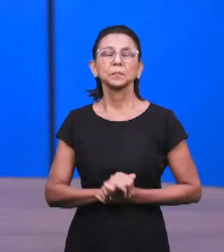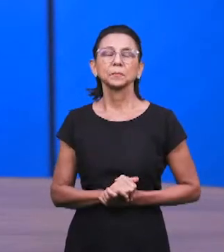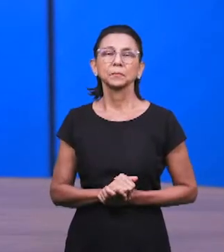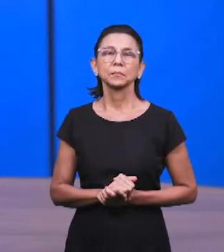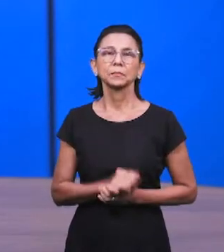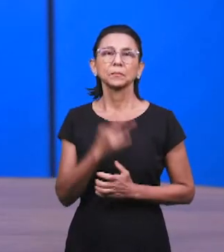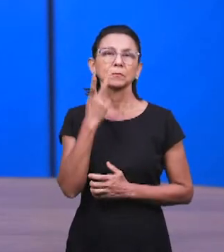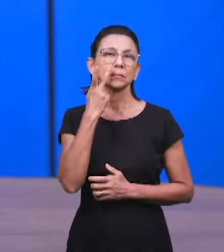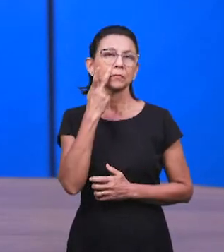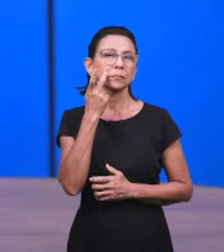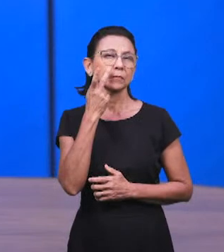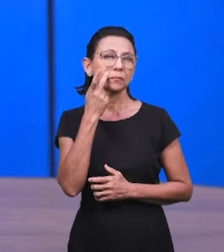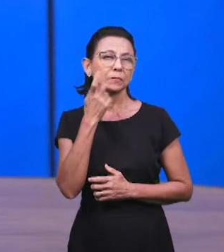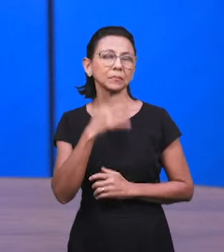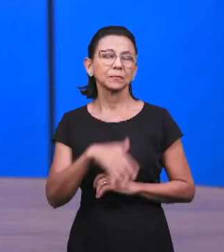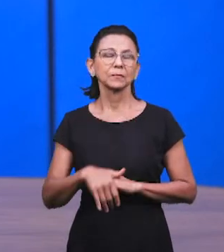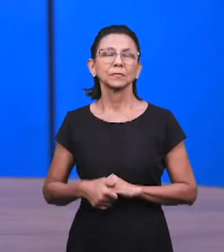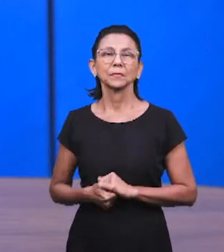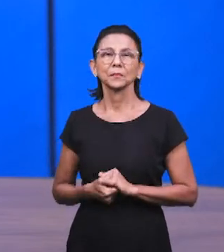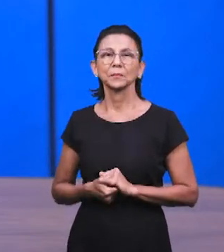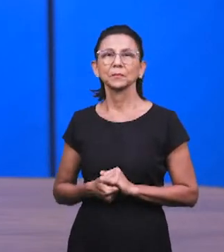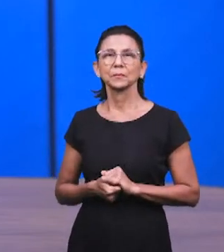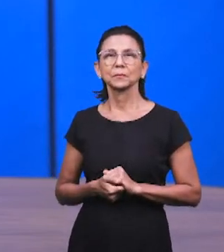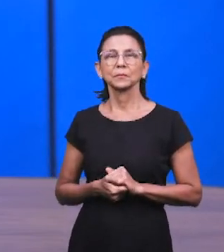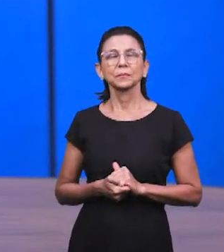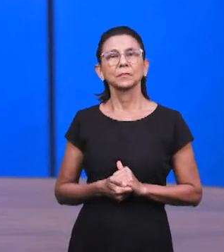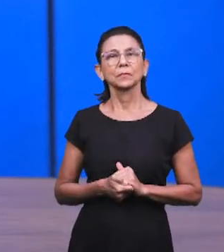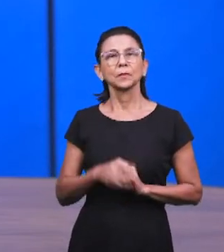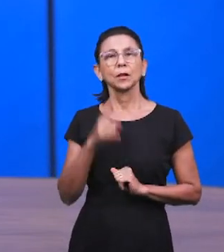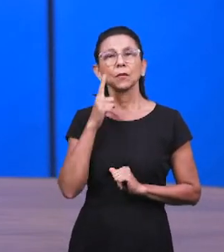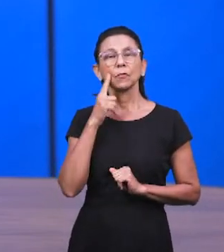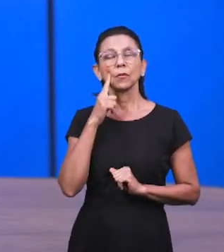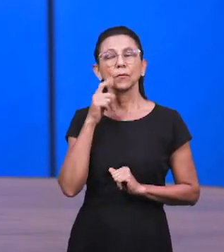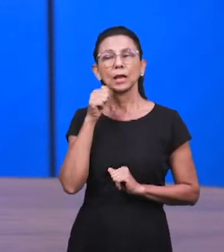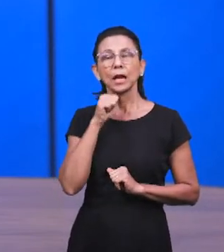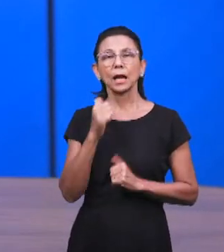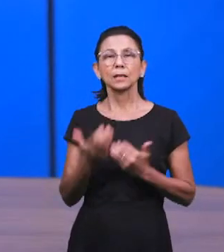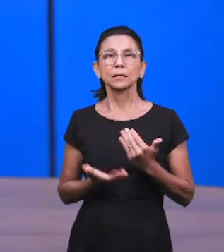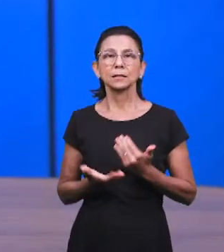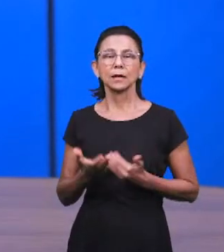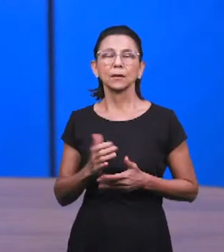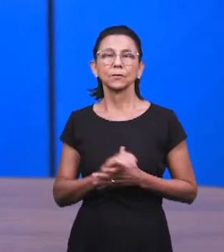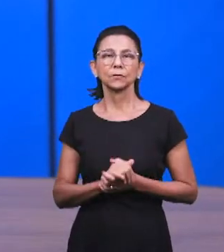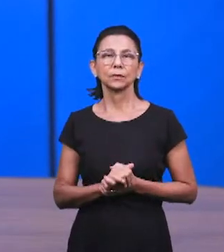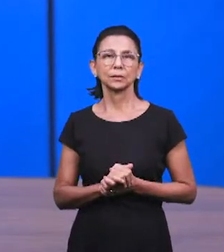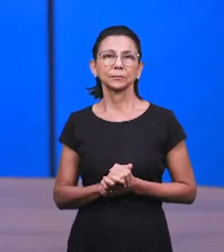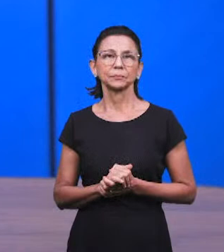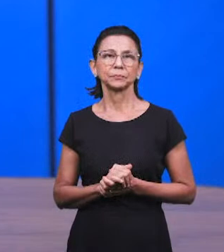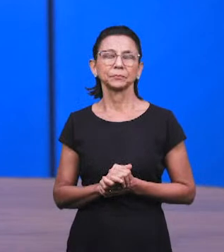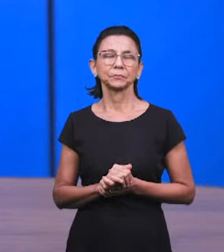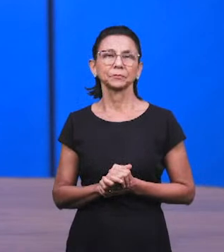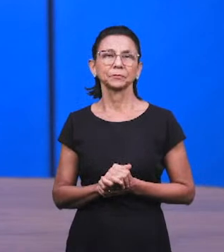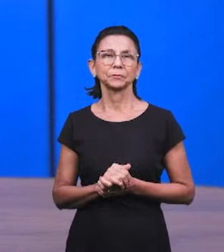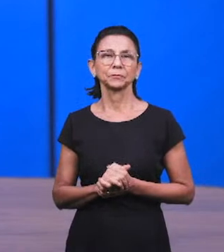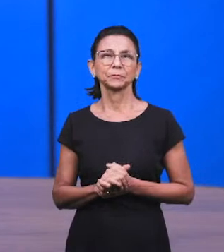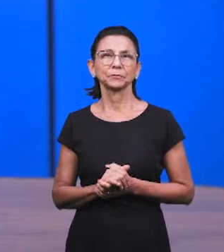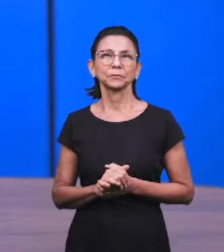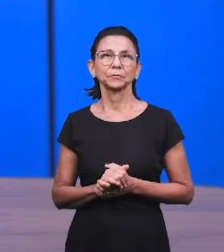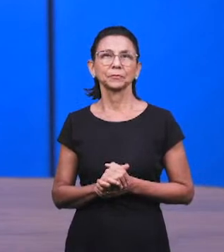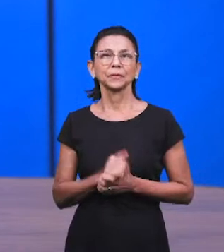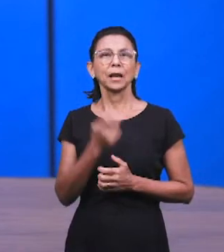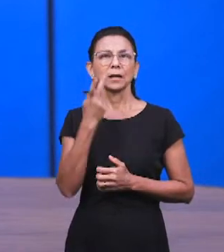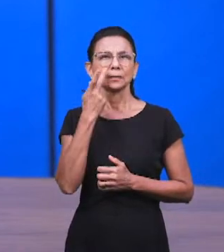vai responder é a nossa irmã Amanda de Castro. Ela pertence ao grupo de senhoras da nossa igreja, lá em Quixeramobim, no